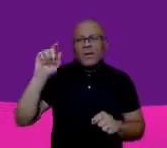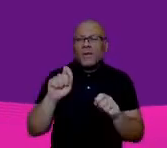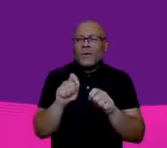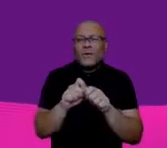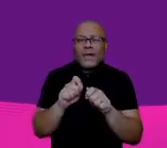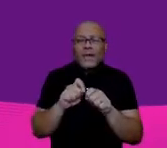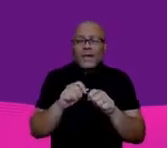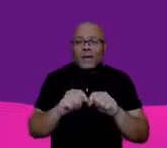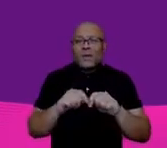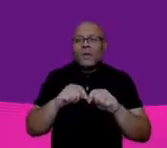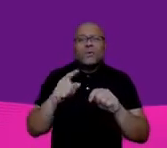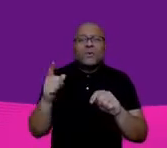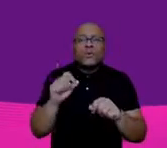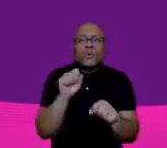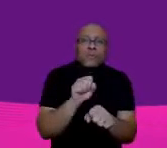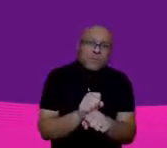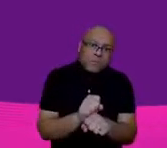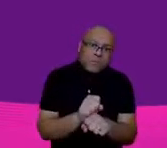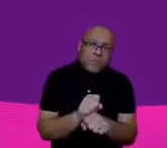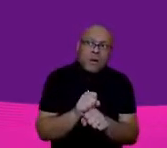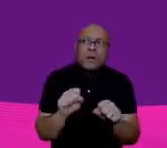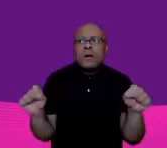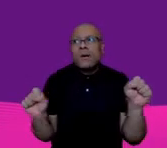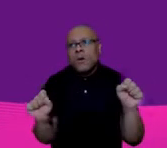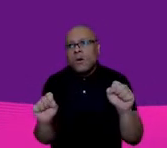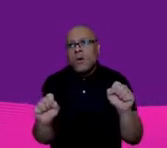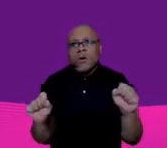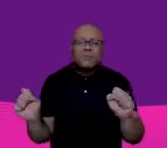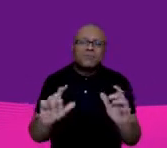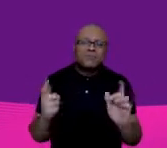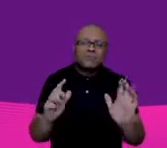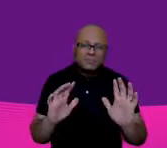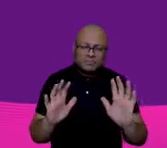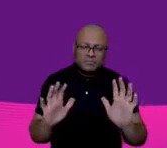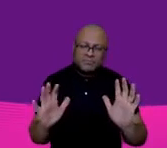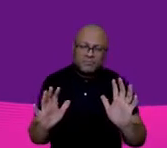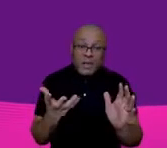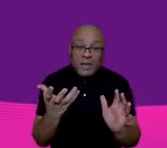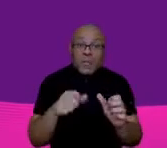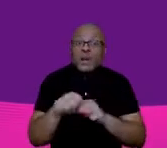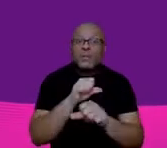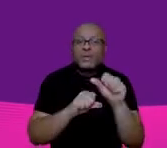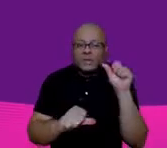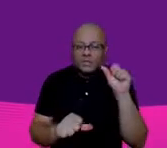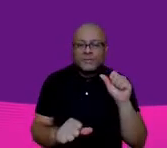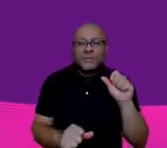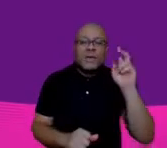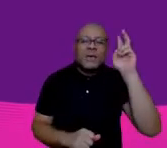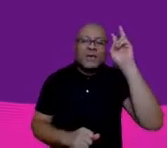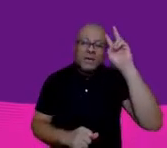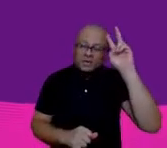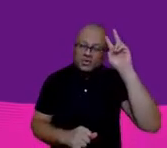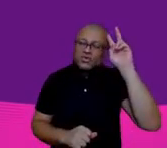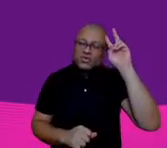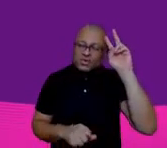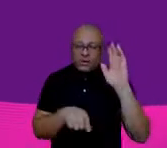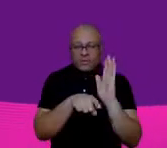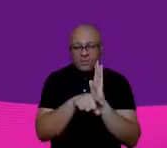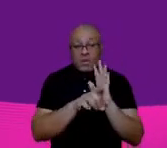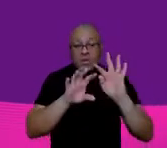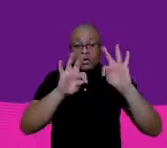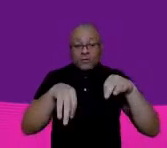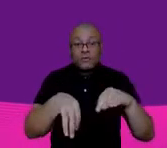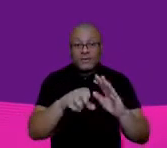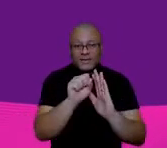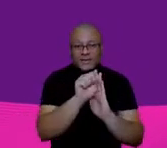deixavam o paciente off. E aqui, gente, que a gente... Vejam como a história é coerente. Aqui no final da década de 80, quer